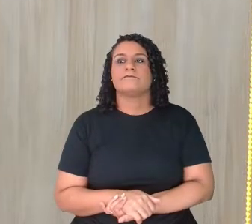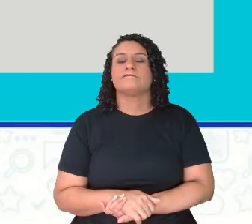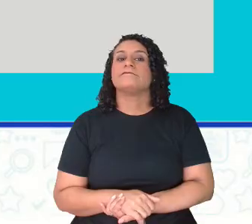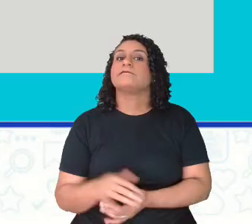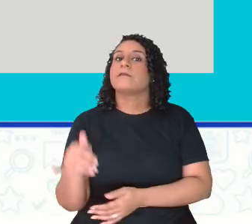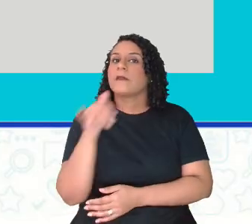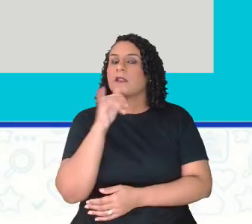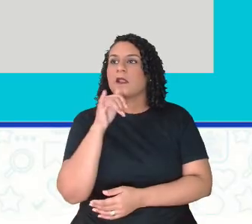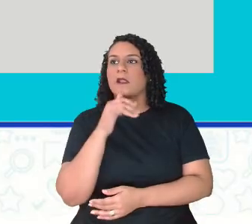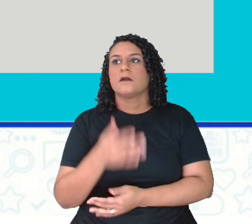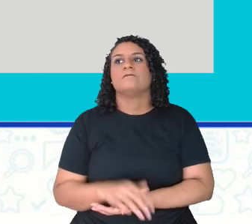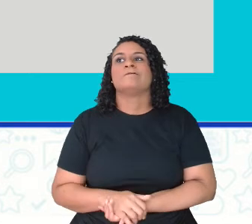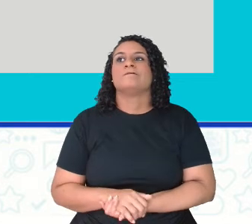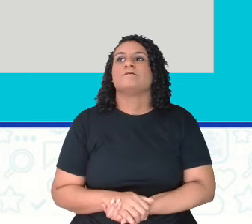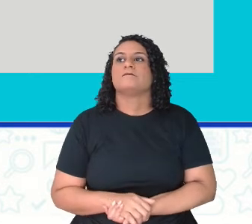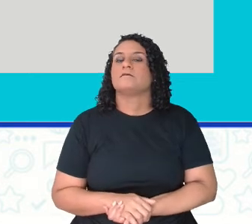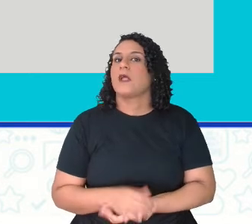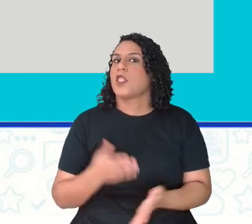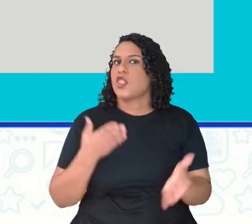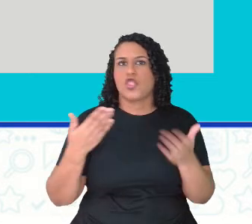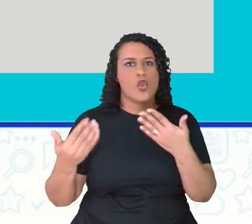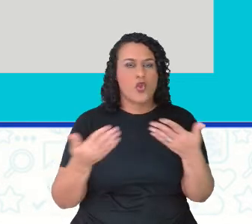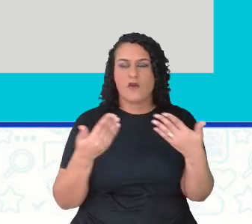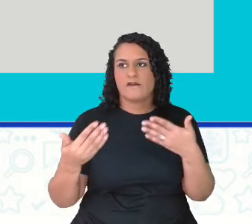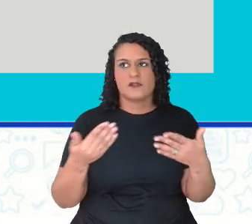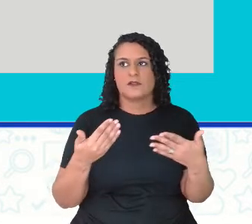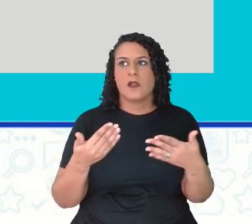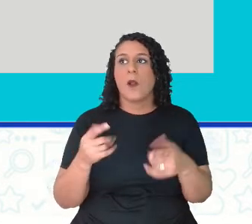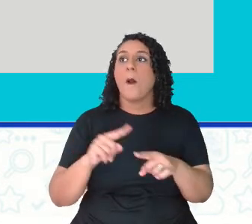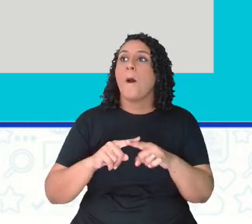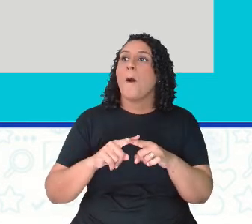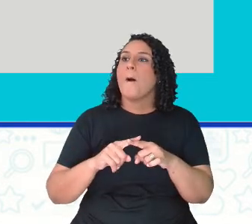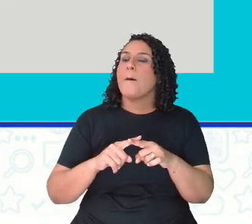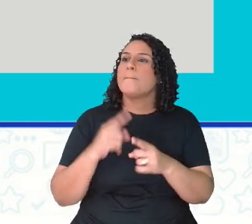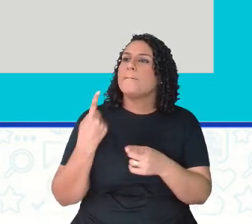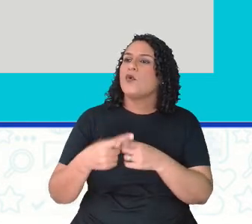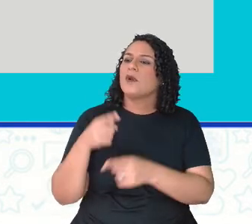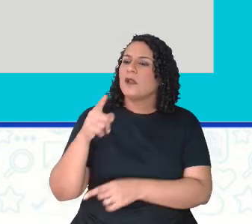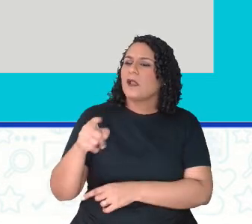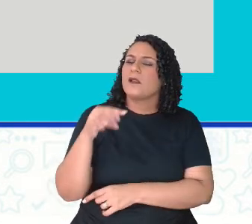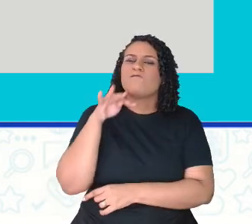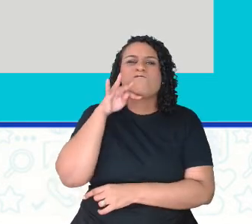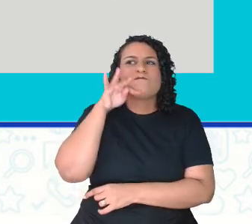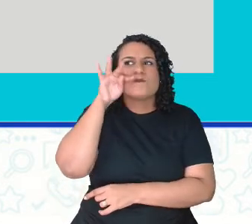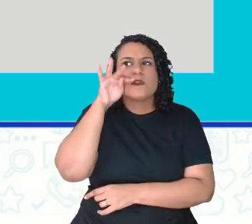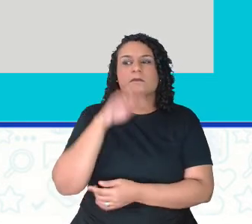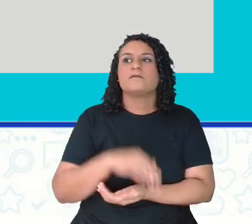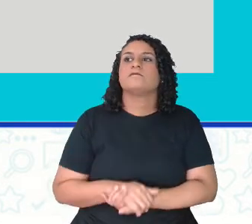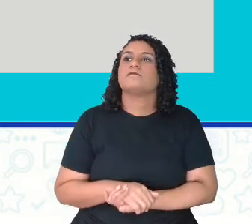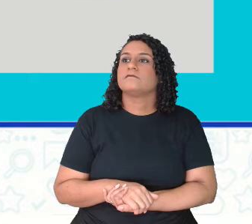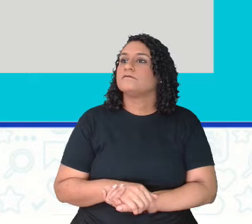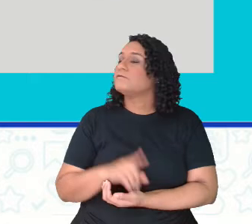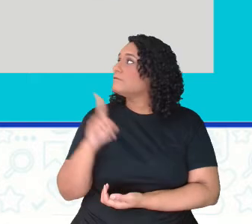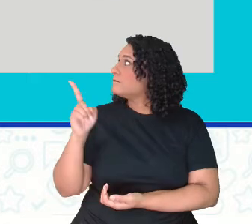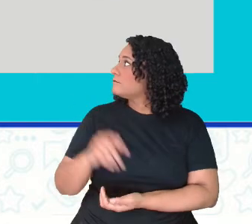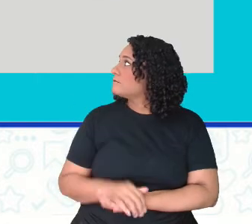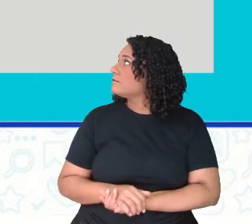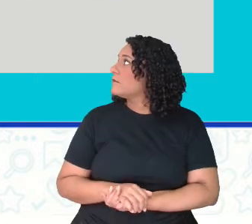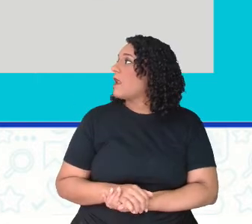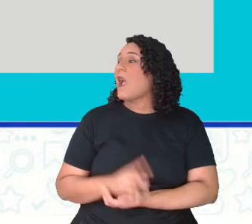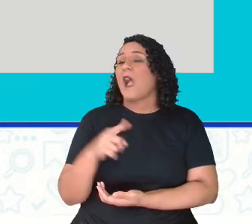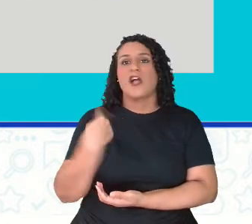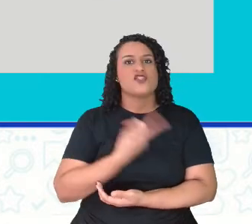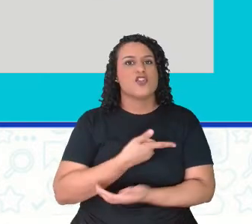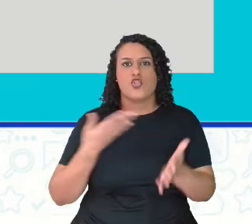Exemplo aqui, né? Não chegamos a conversar, pois ele é bem tímido. Não chegamos a conversar, pois